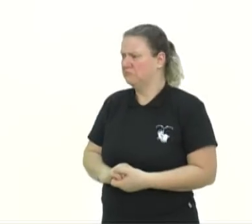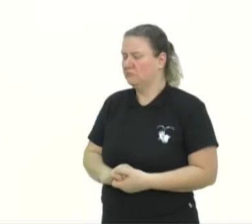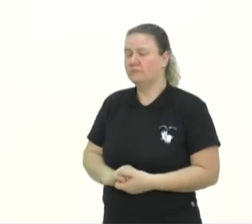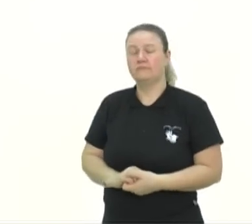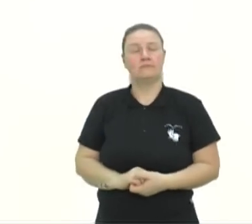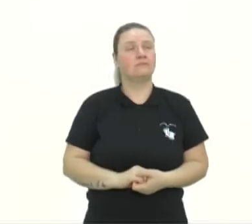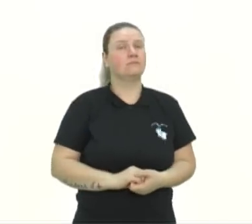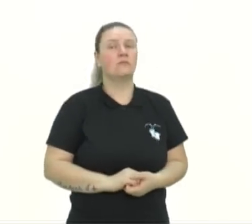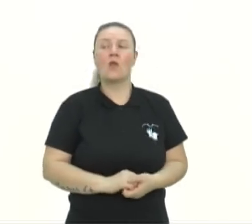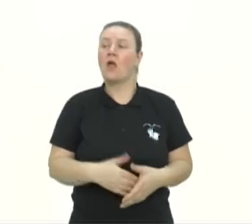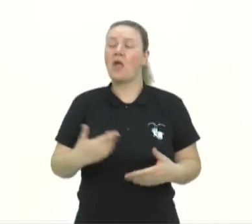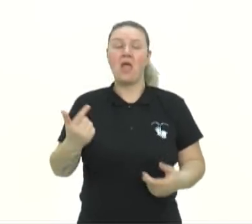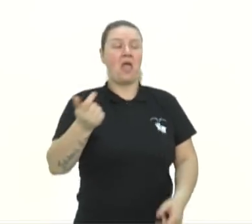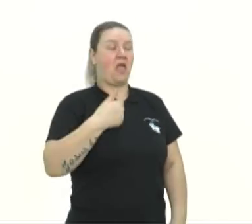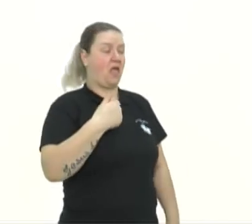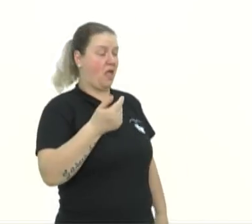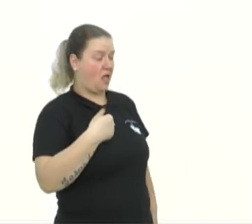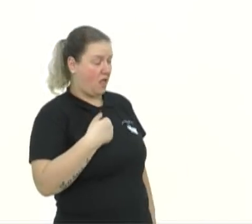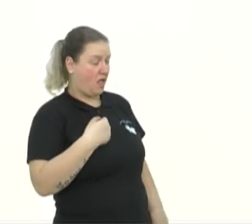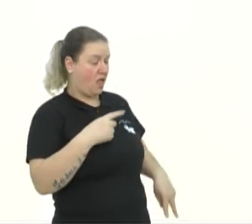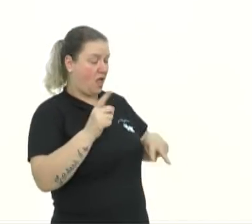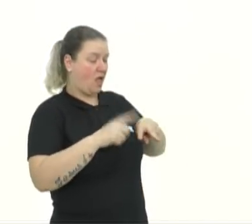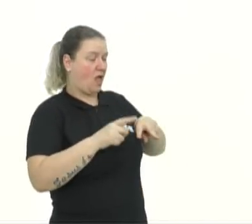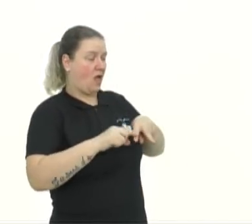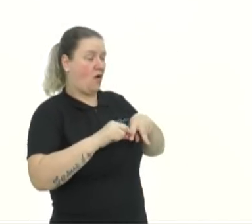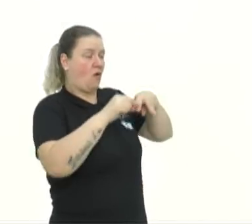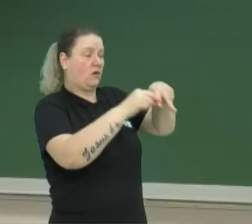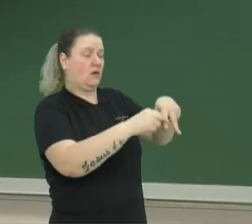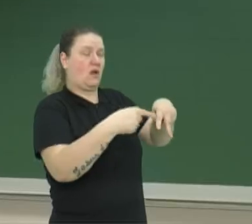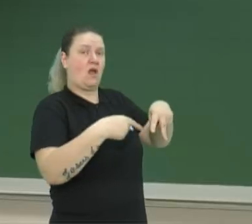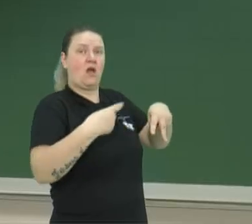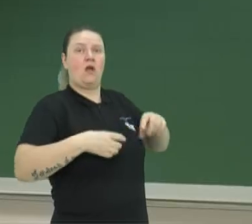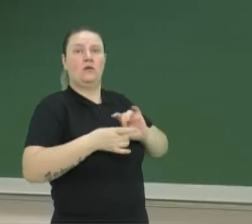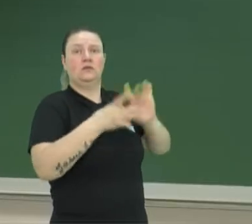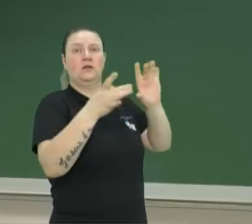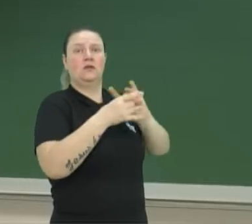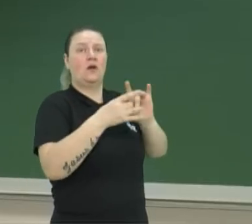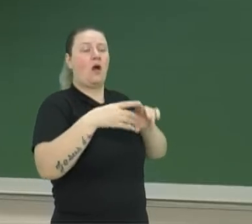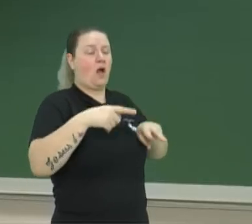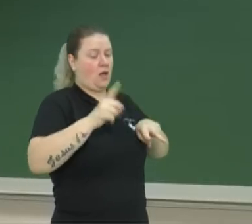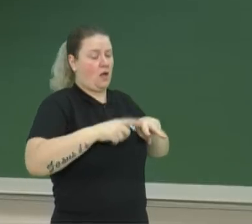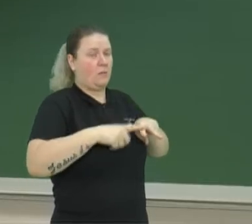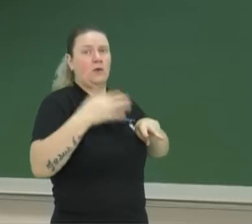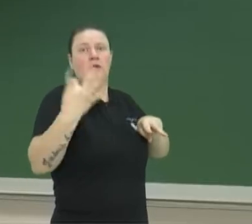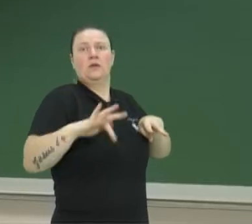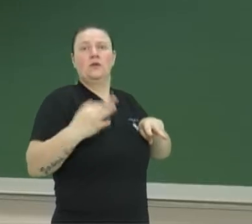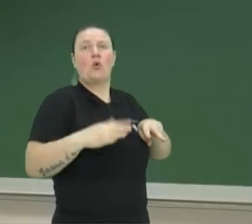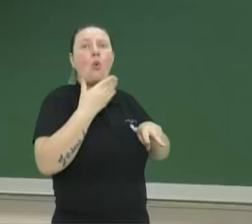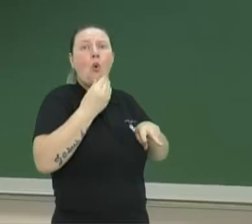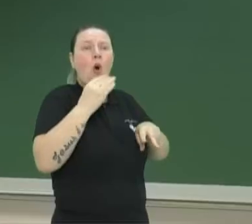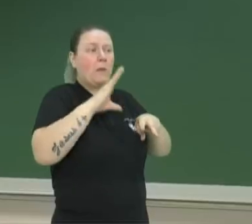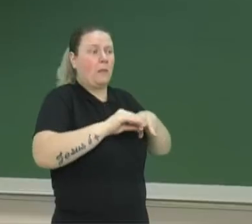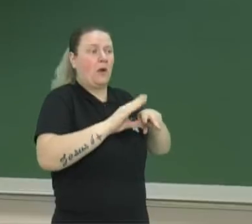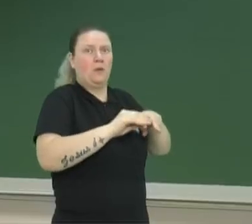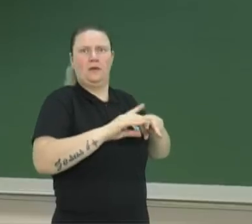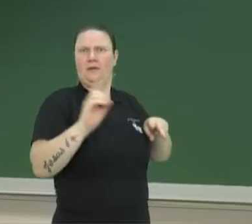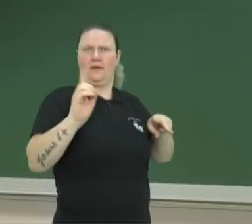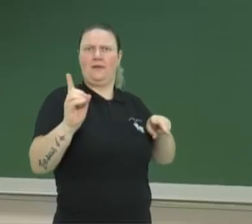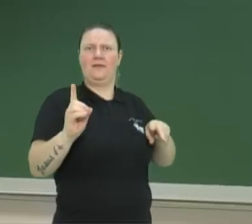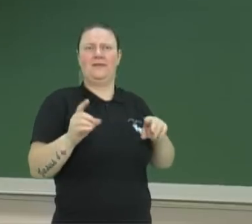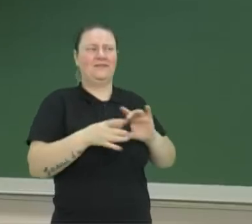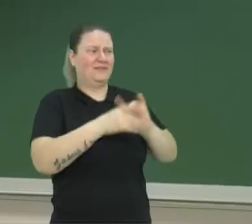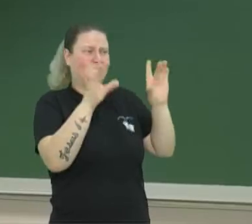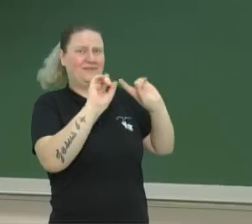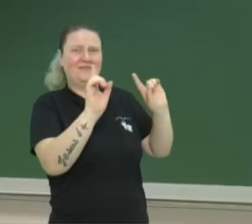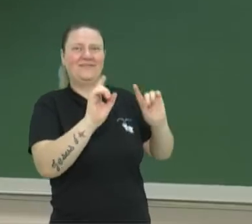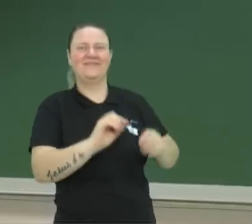E você acha que eu vou dar a perna que dói para o homem apertar?" É, então, aqui a leitura do